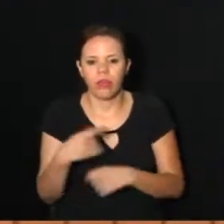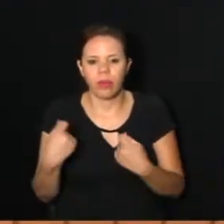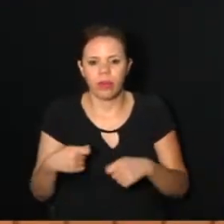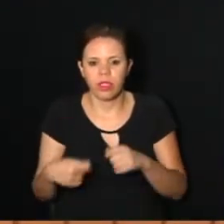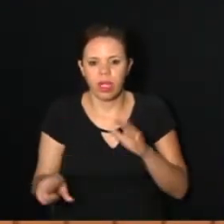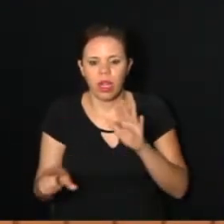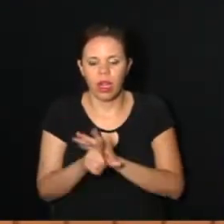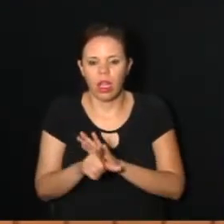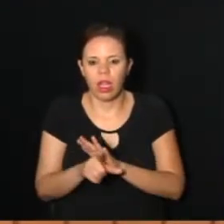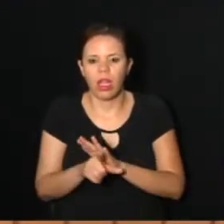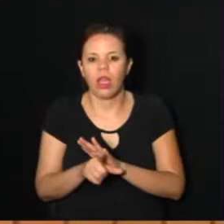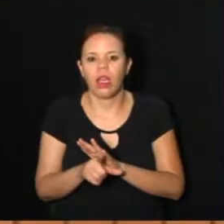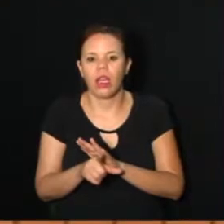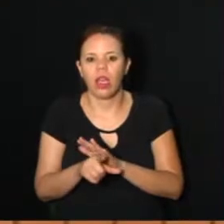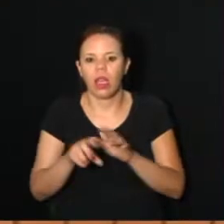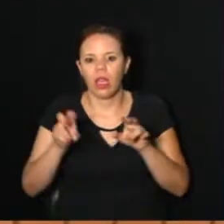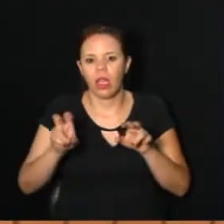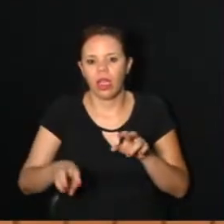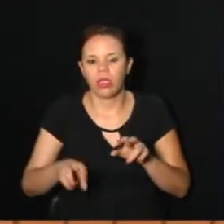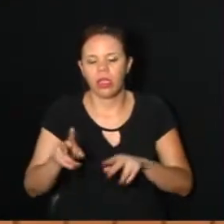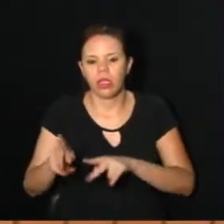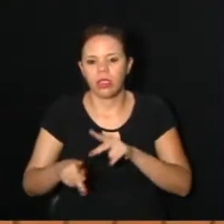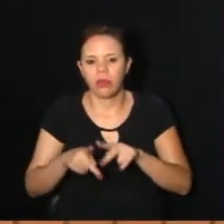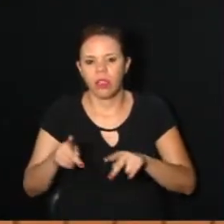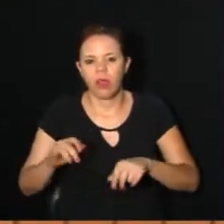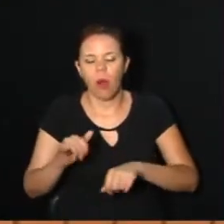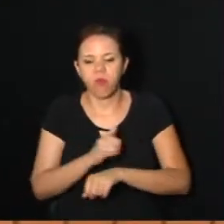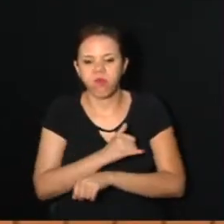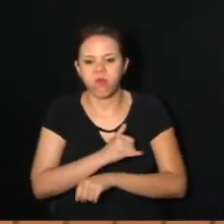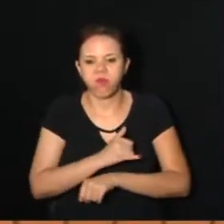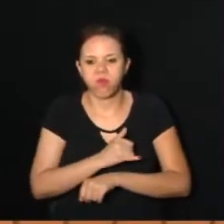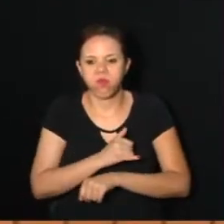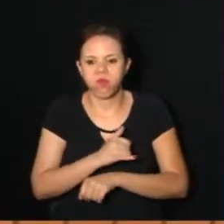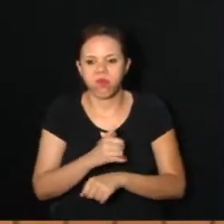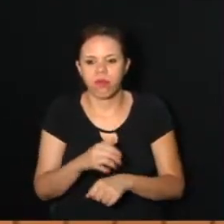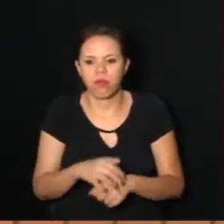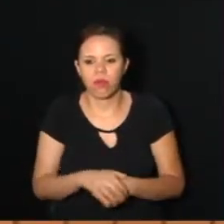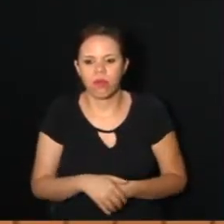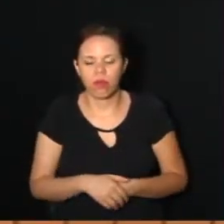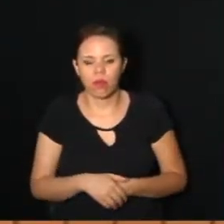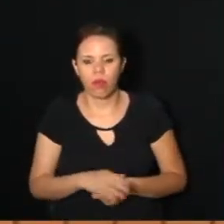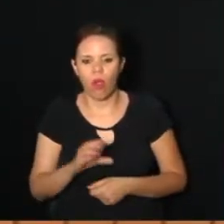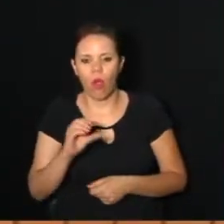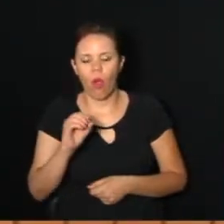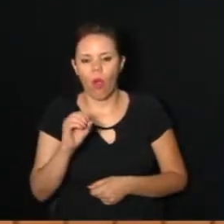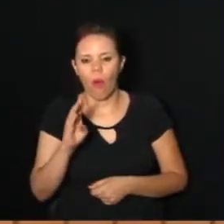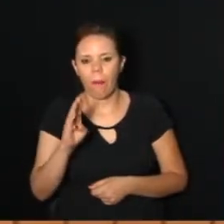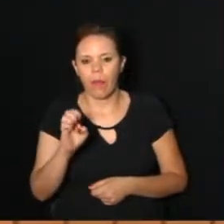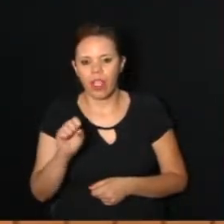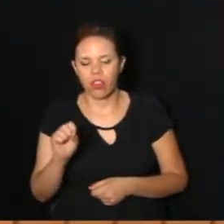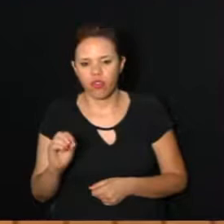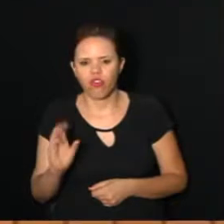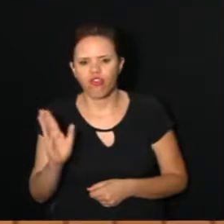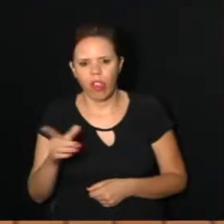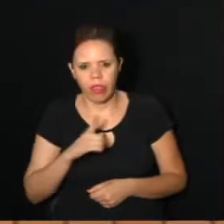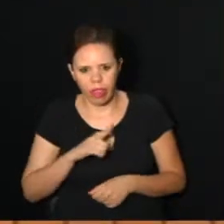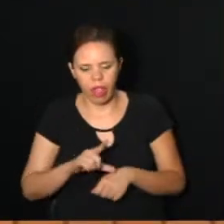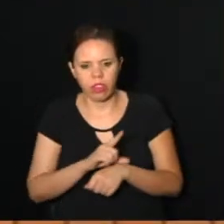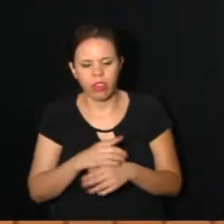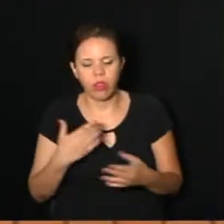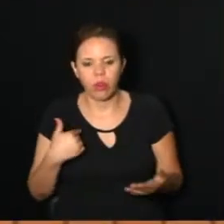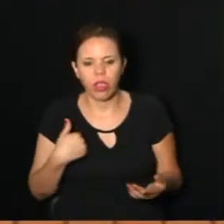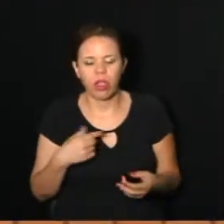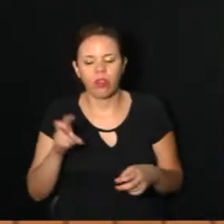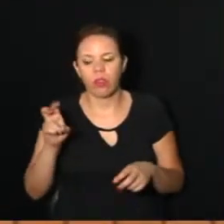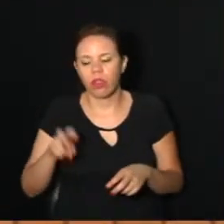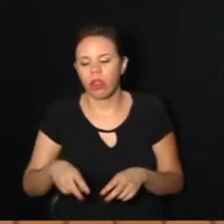lei do alvará a cadeira do obeso. Saiu daqui. Espera um pouquinho, já existe a legislação do obeso? Sim. Existe. Por que eu tenho que pôr na